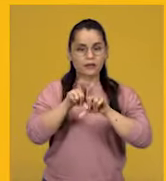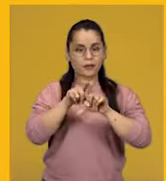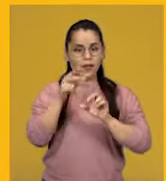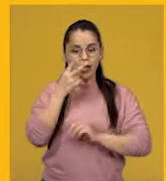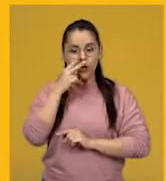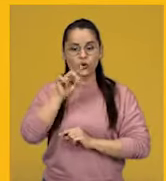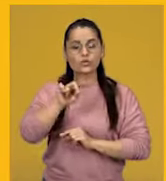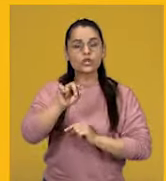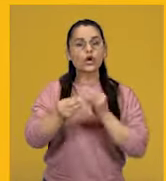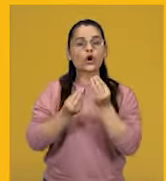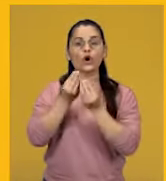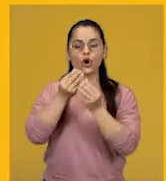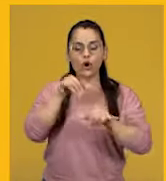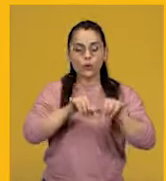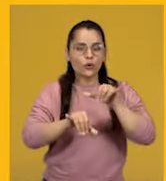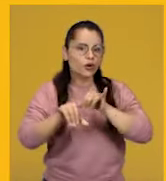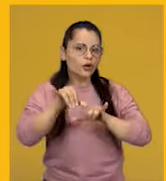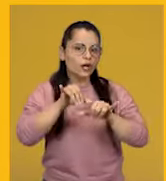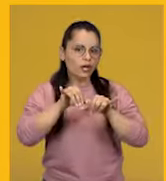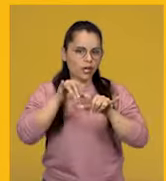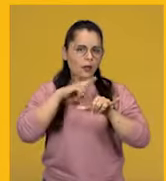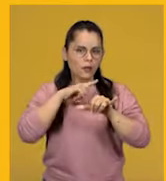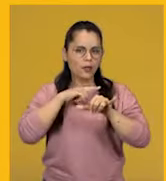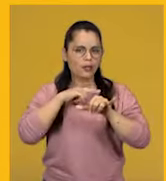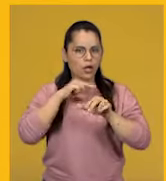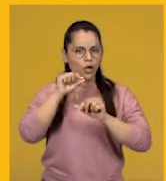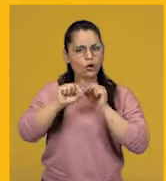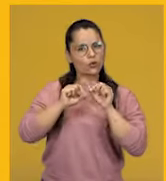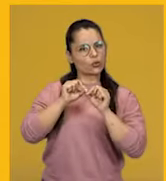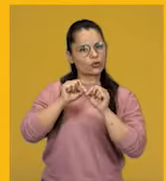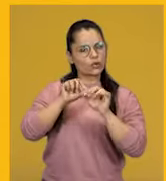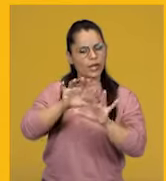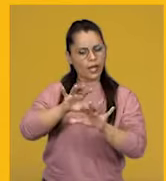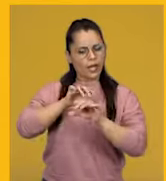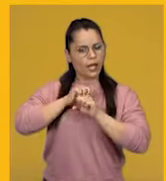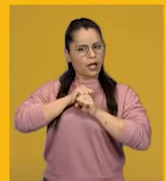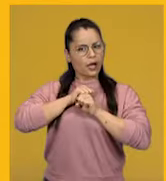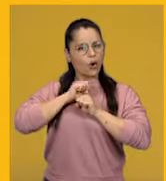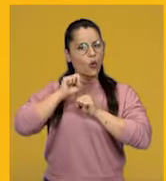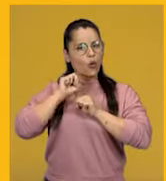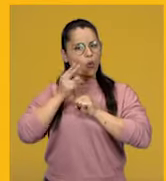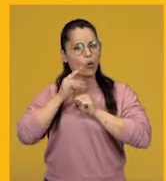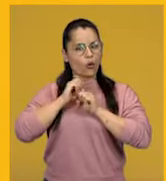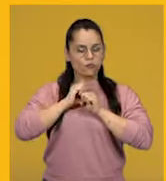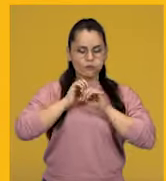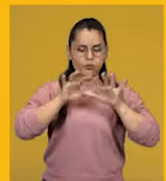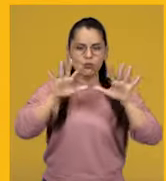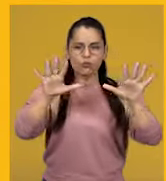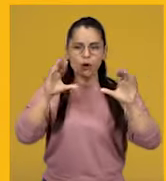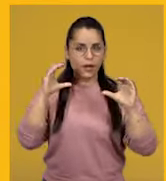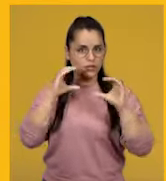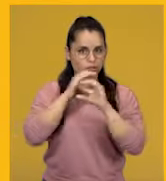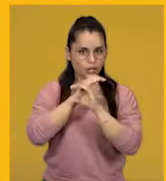algumas reações químicas onde a esse ganho ou a liberação de calor